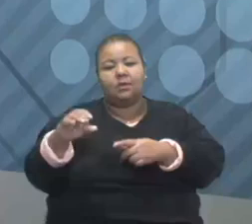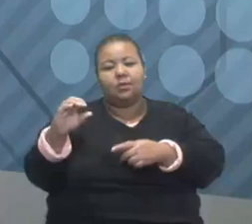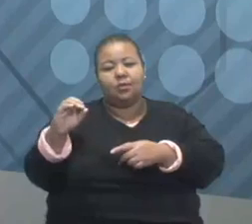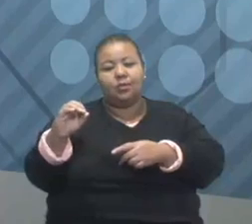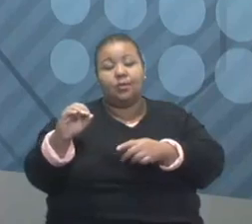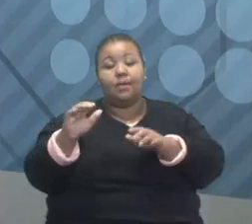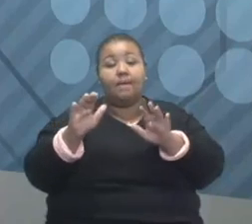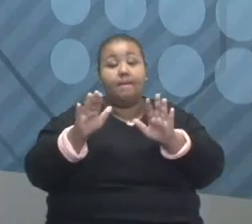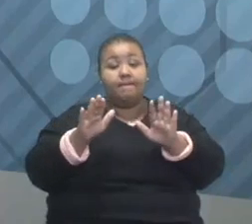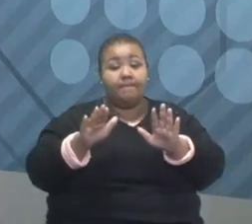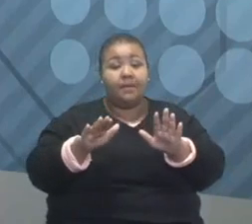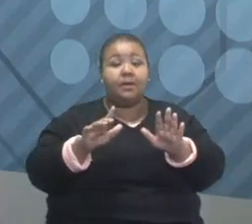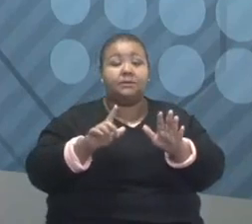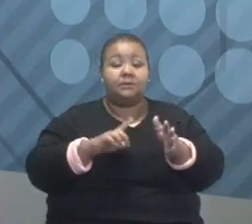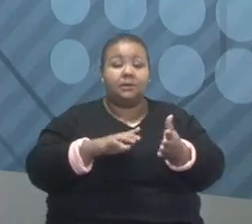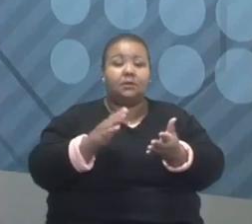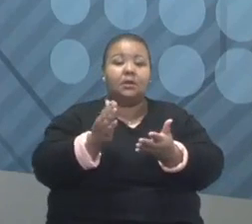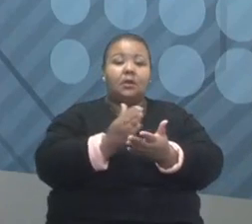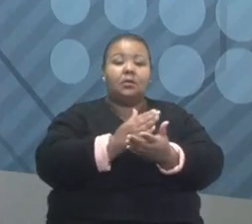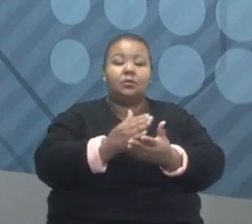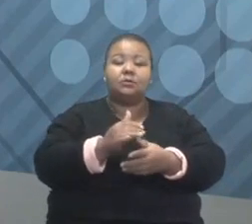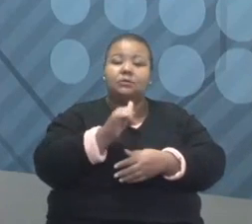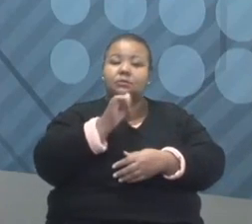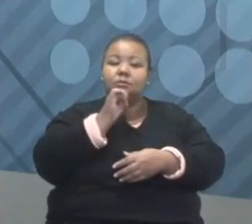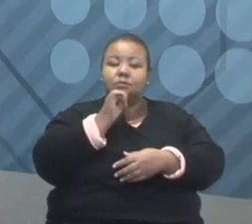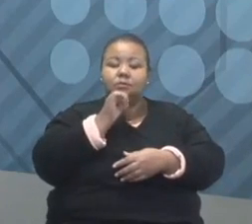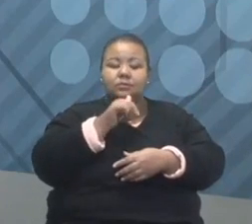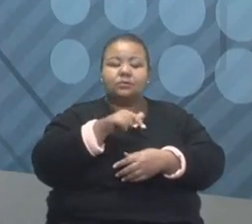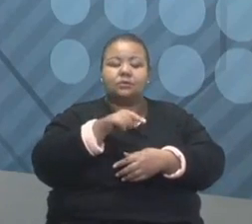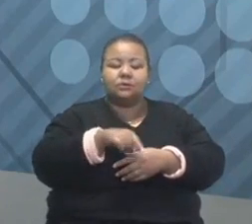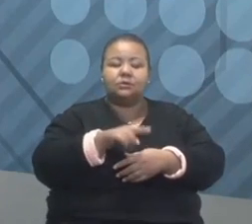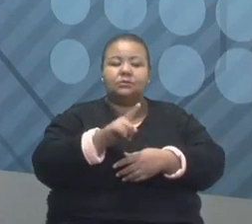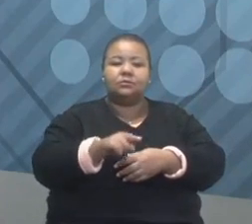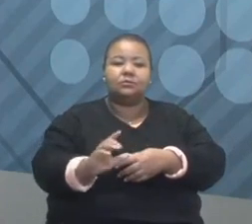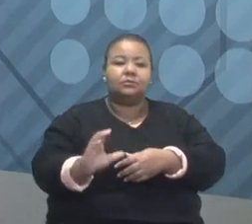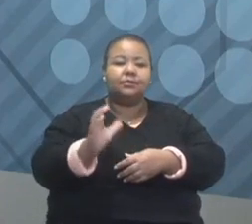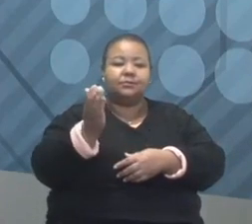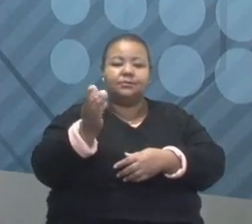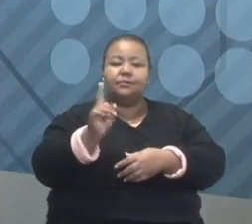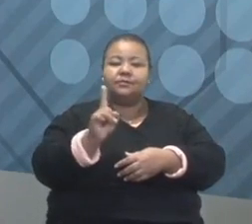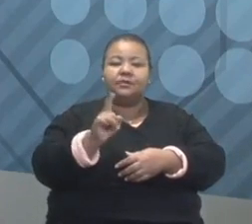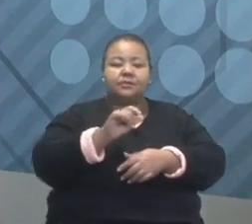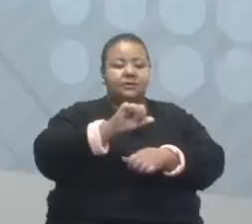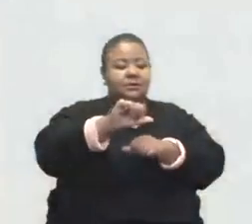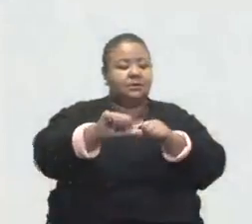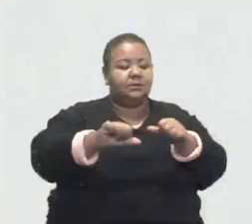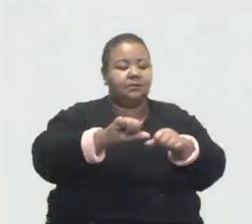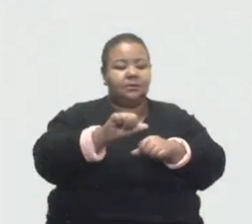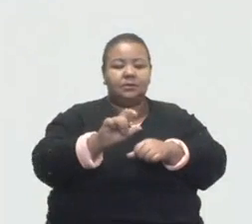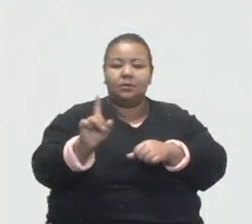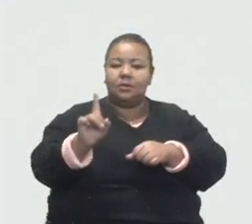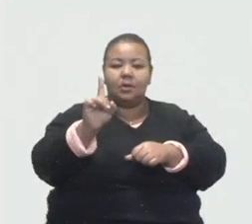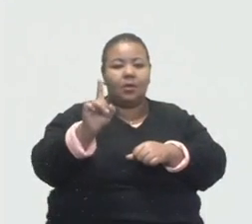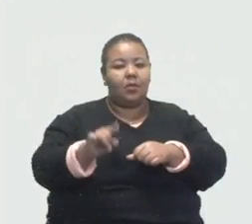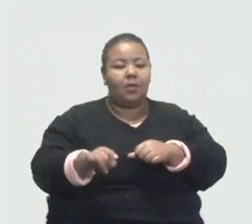Mas há casos em que isso é satisfeito e a nossa transformação não é linear. Observe essa